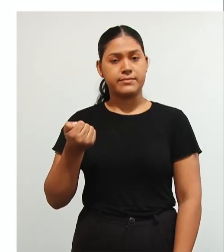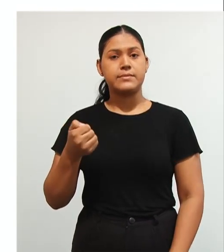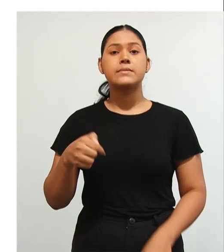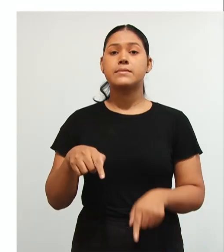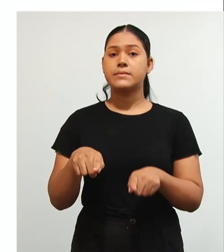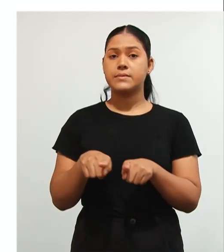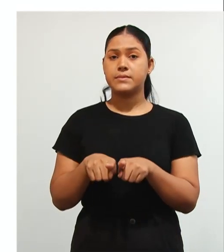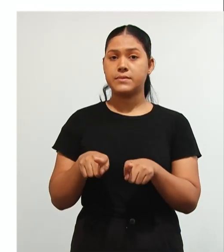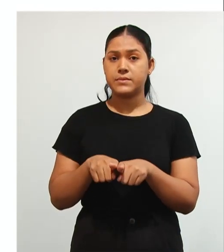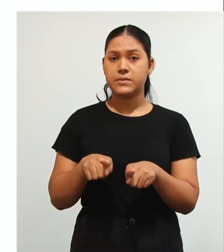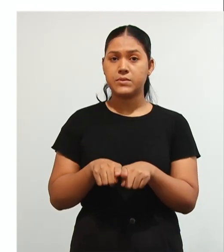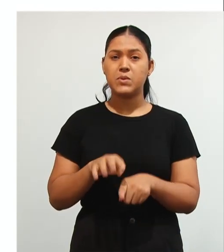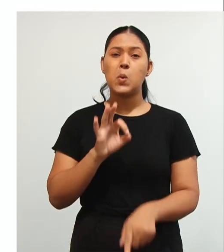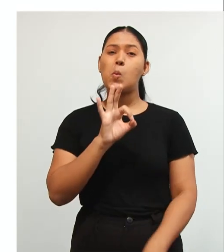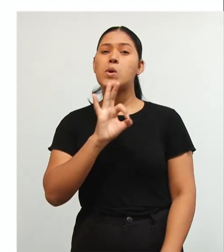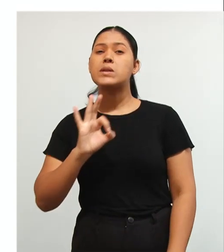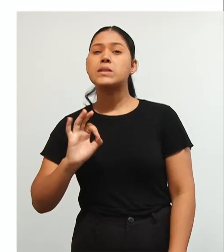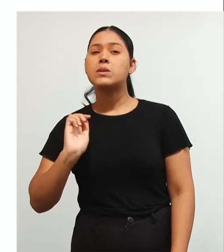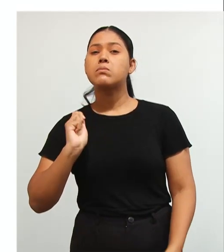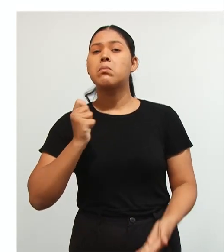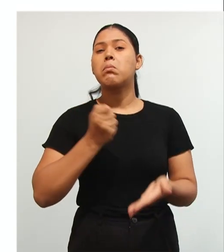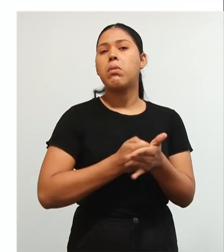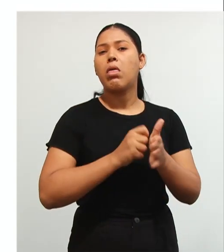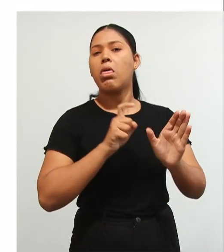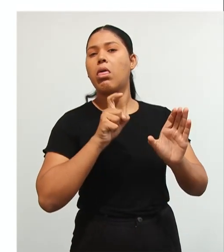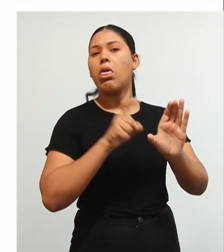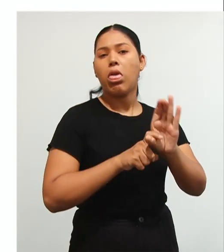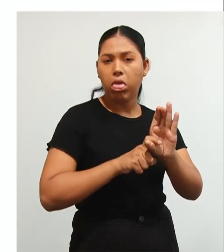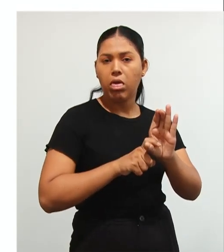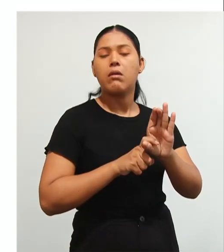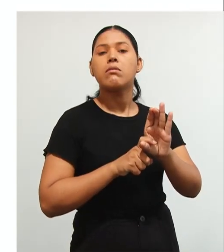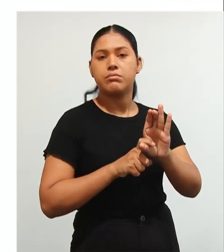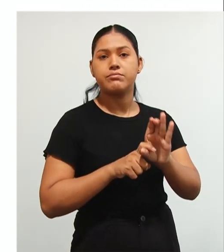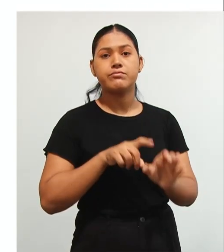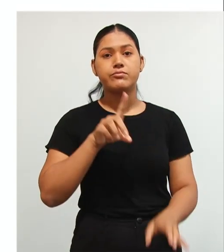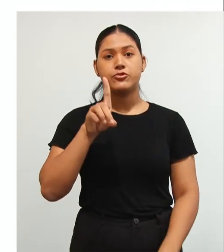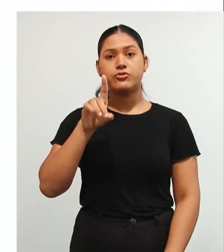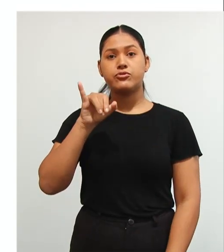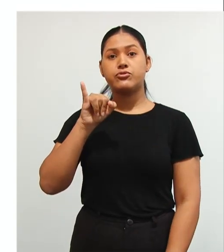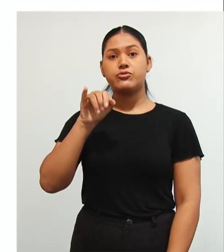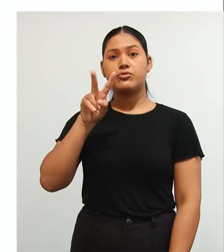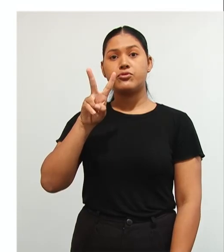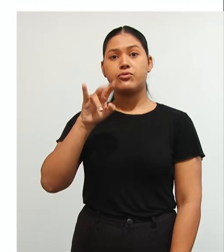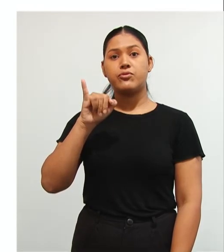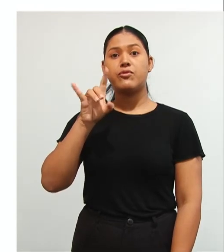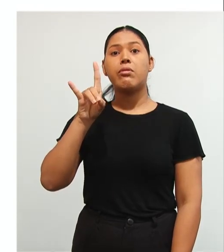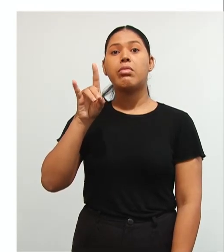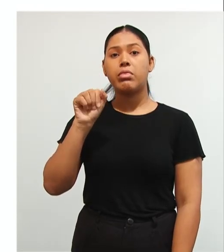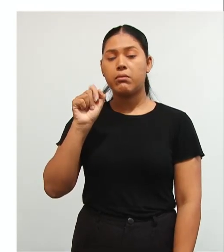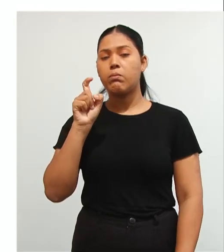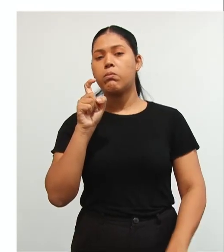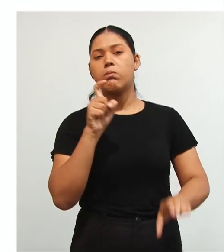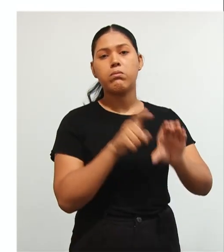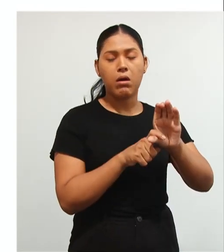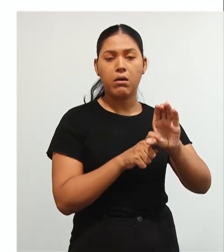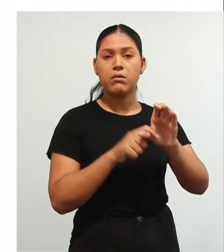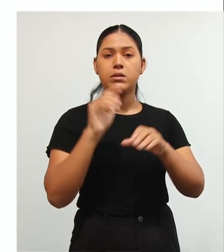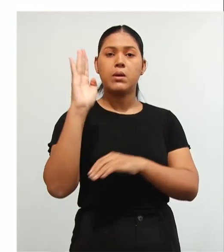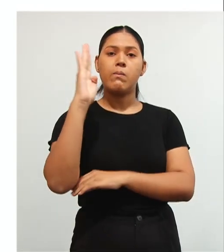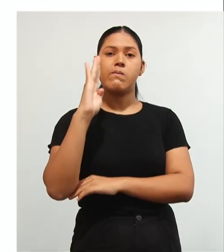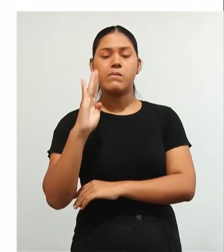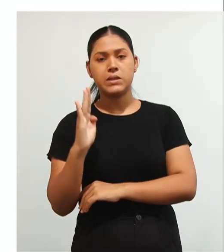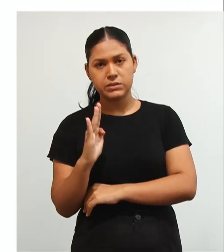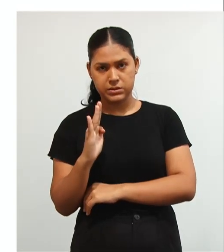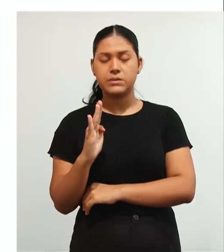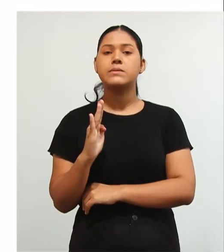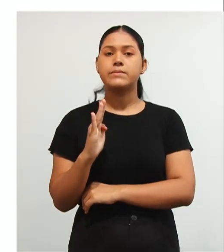recursos anuais em juros da dívida, que são as despesas do governo respeito da receita que supera a contabilizada dos